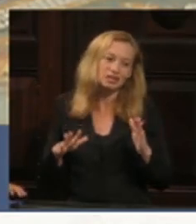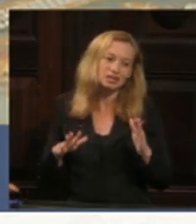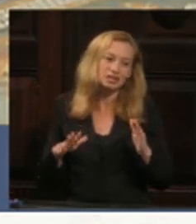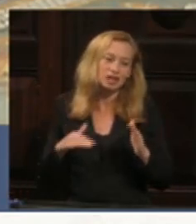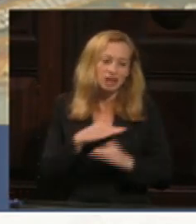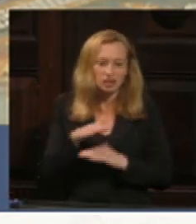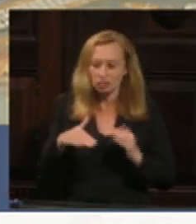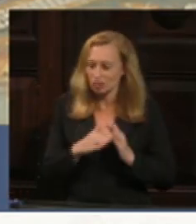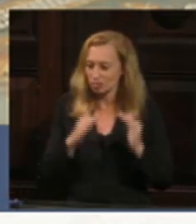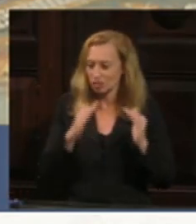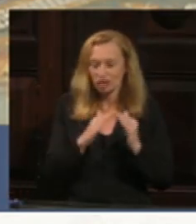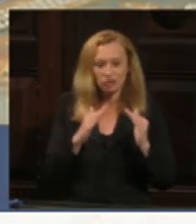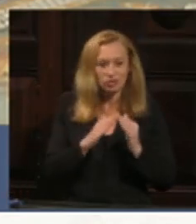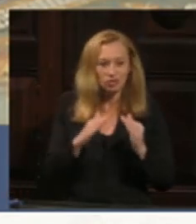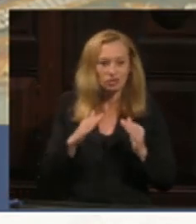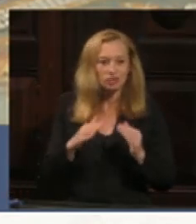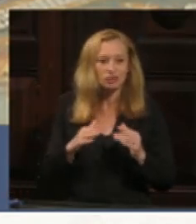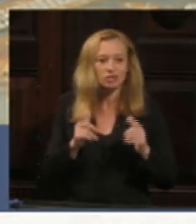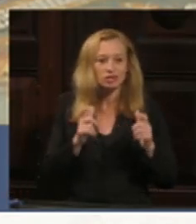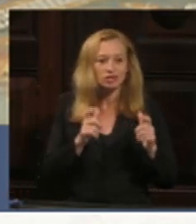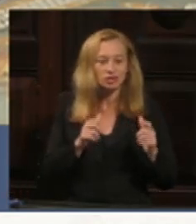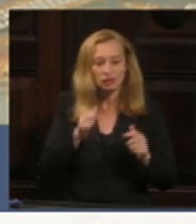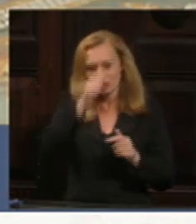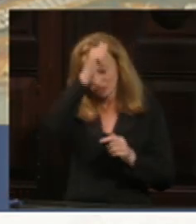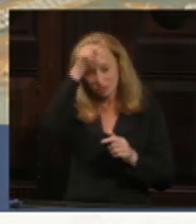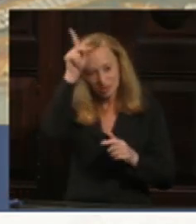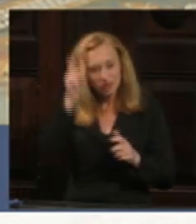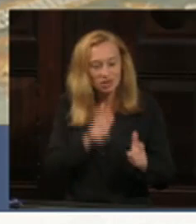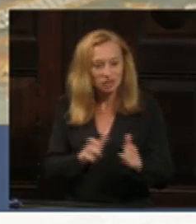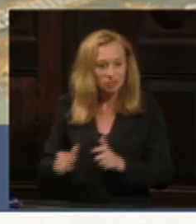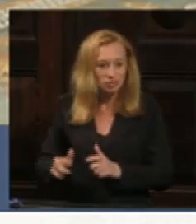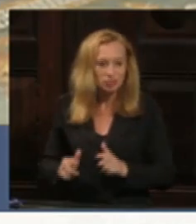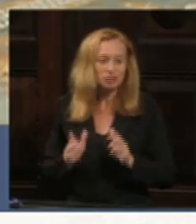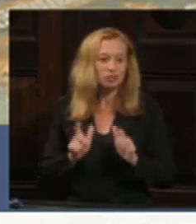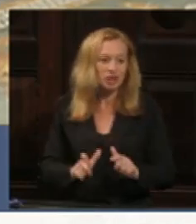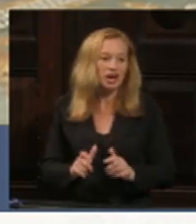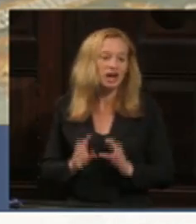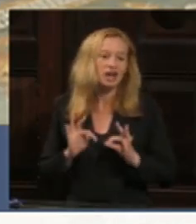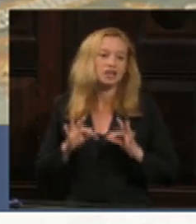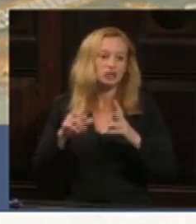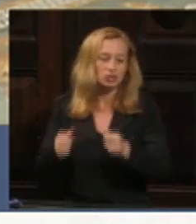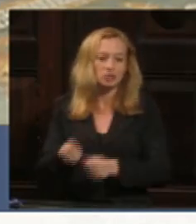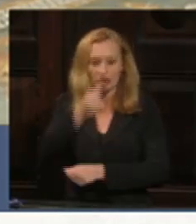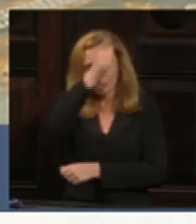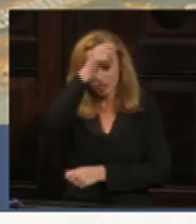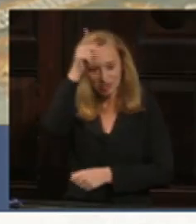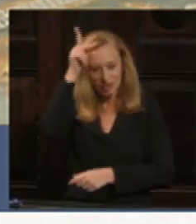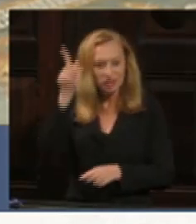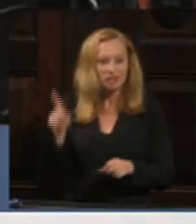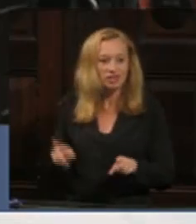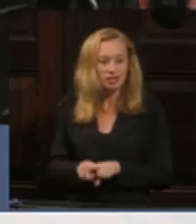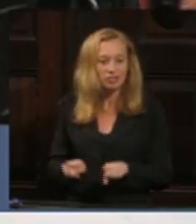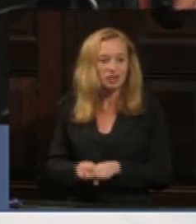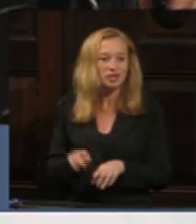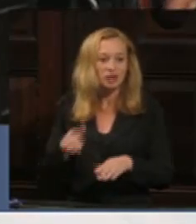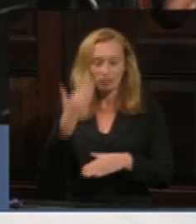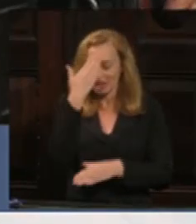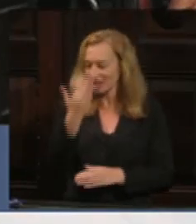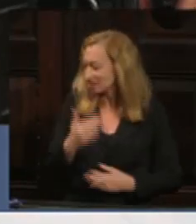parabenizo a prefeita e todo o povo de Carapebus por mais um aniversário. Muito